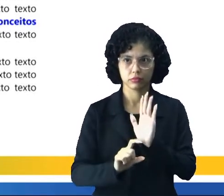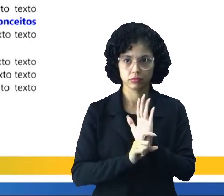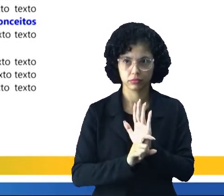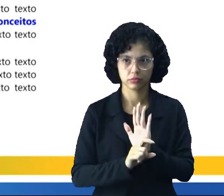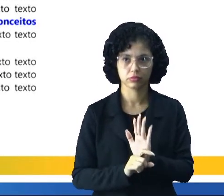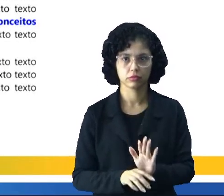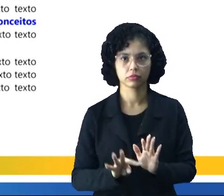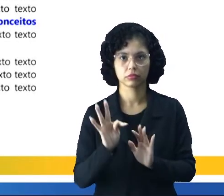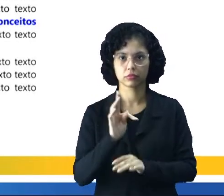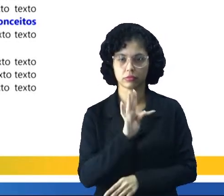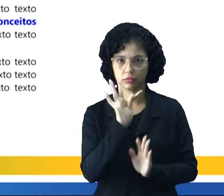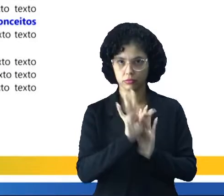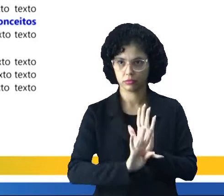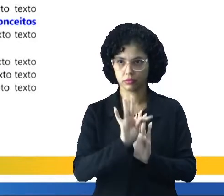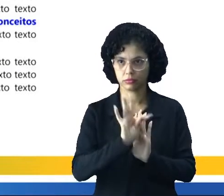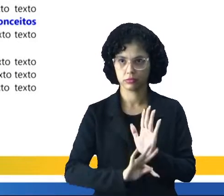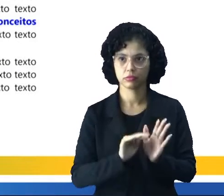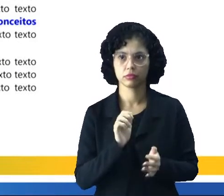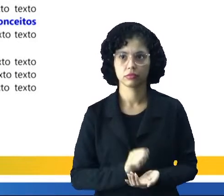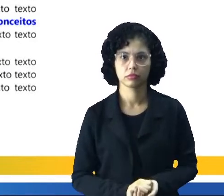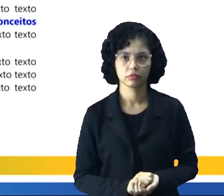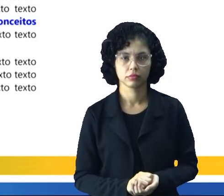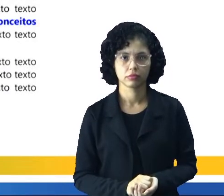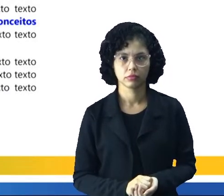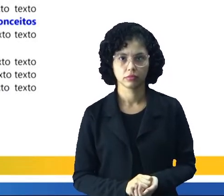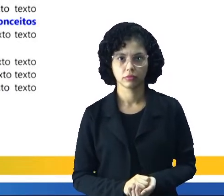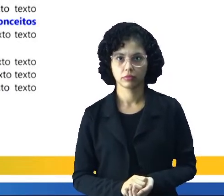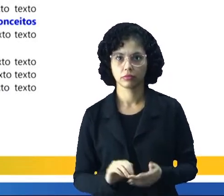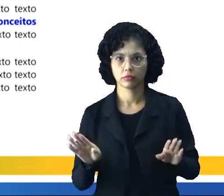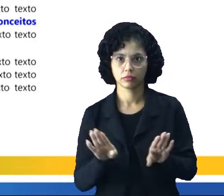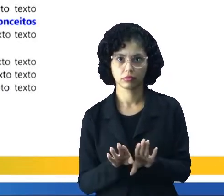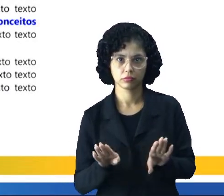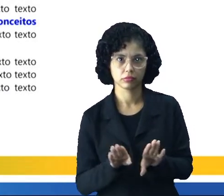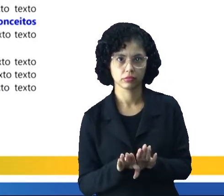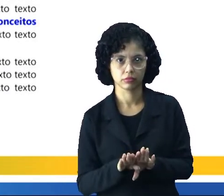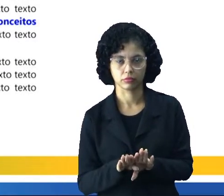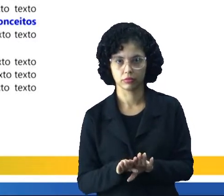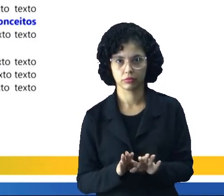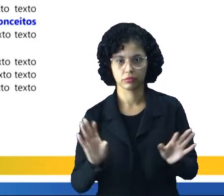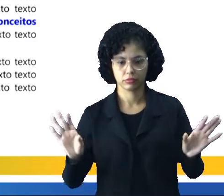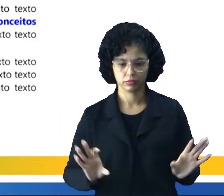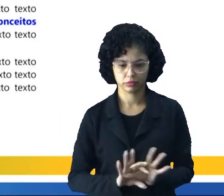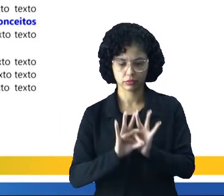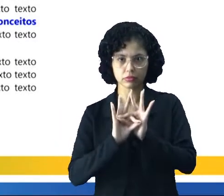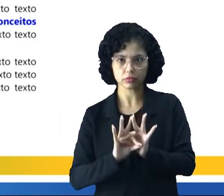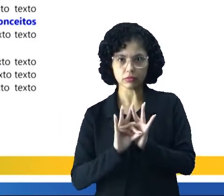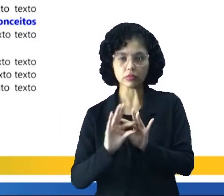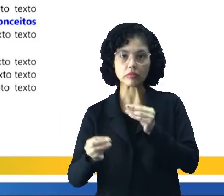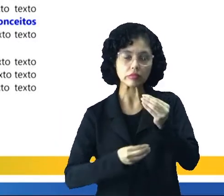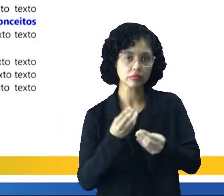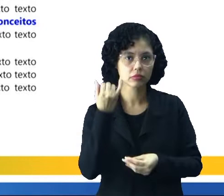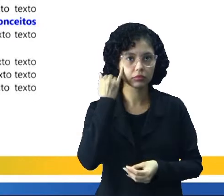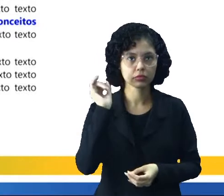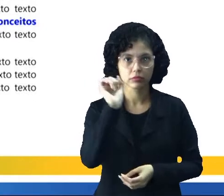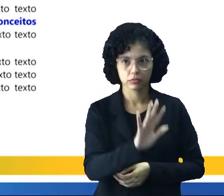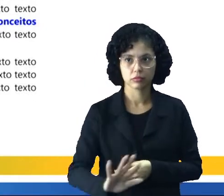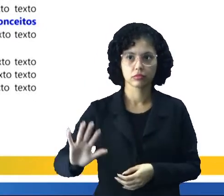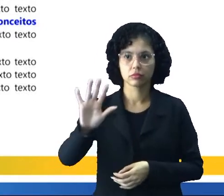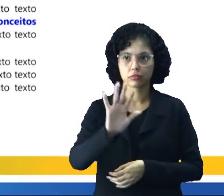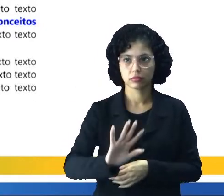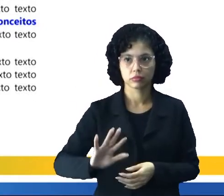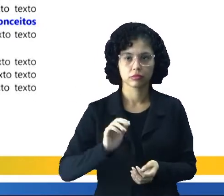esqueminha de texto, né, eles funcionam relacionando tanto ideias mais gerais